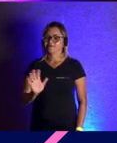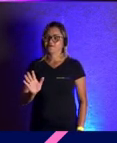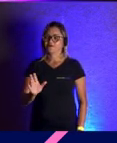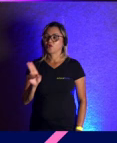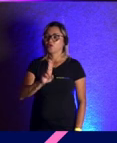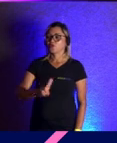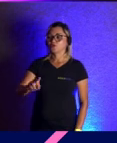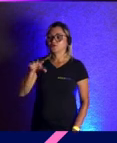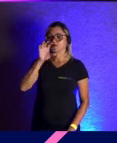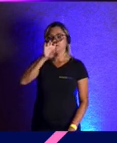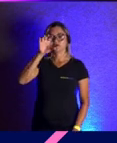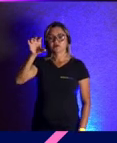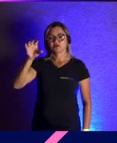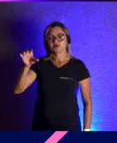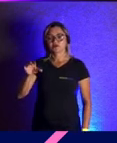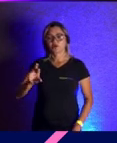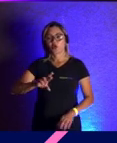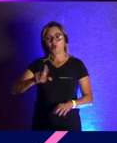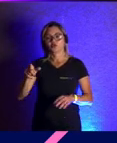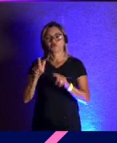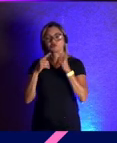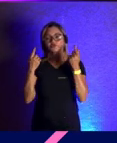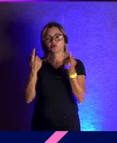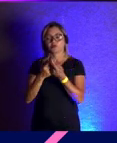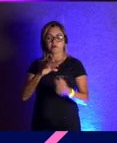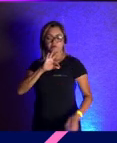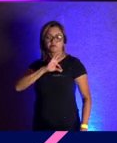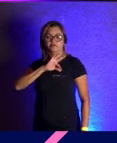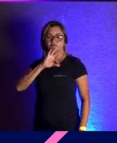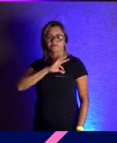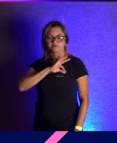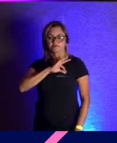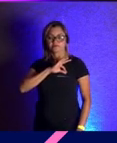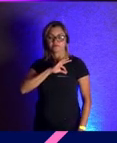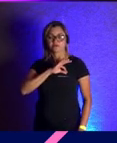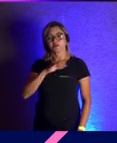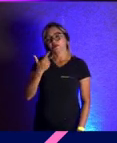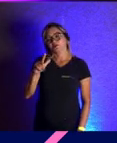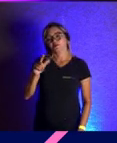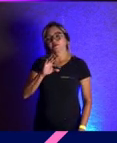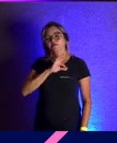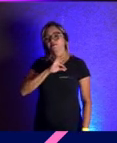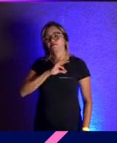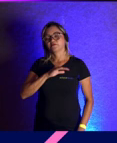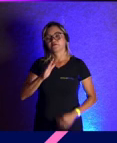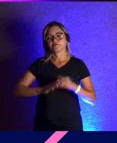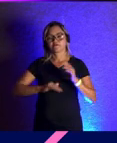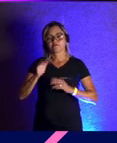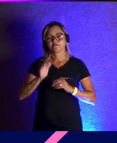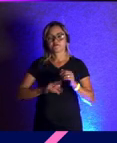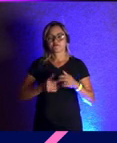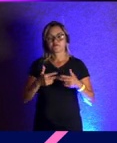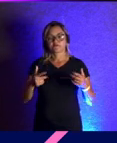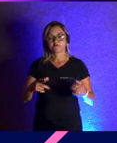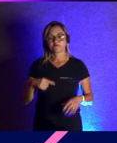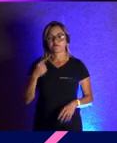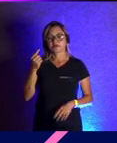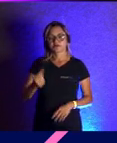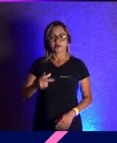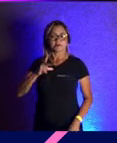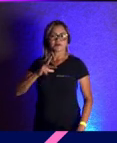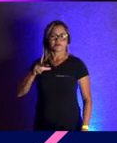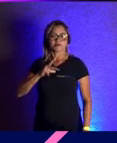uso desse espaço por outros grupos, policiais e não policiais, até atores, às vezes, individuais